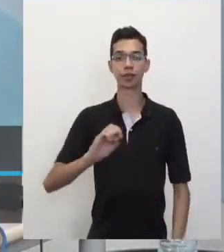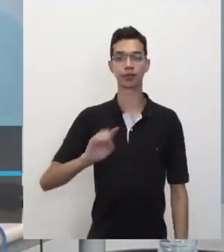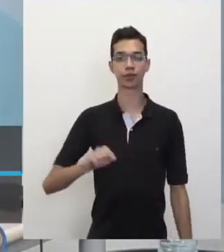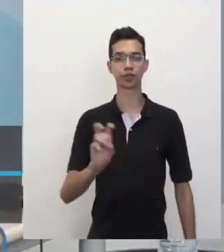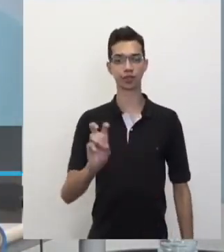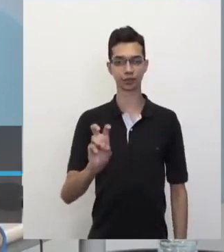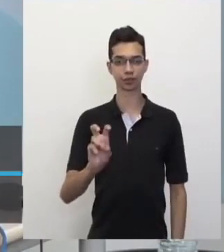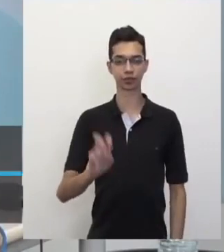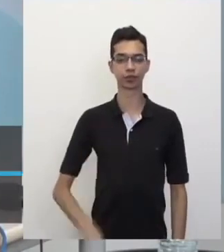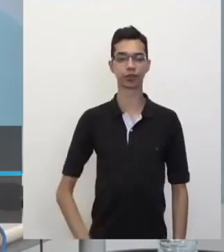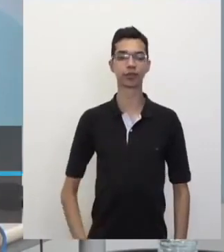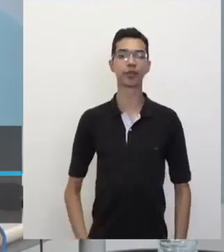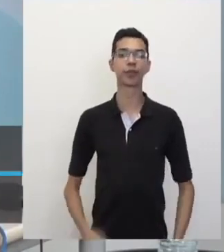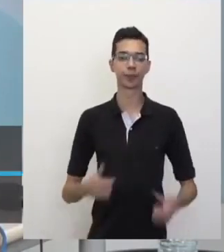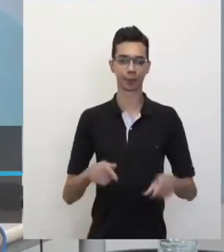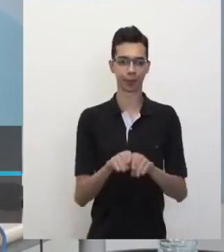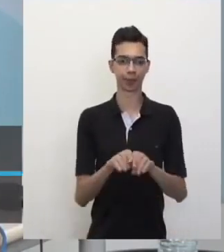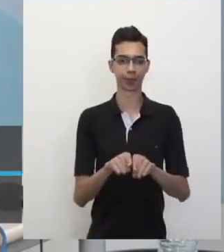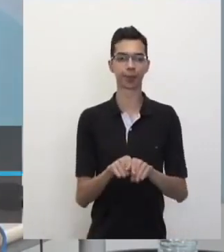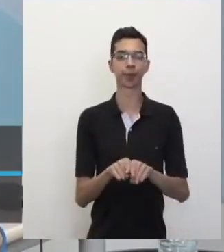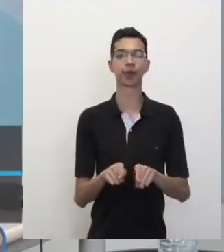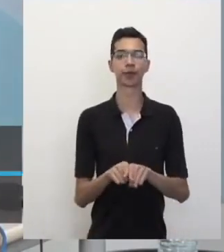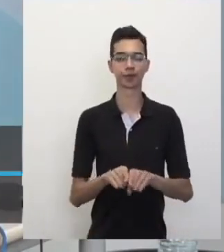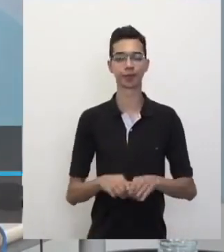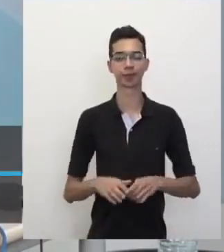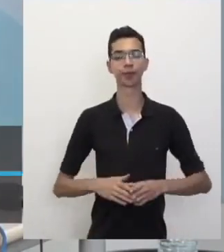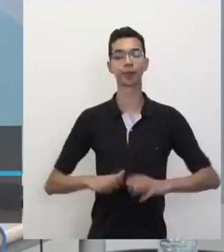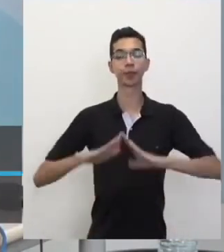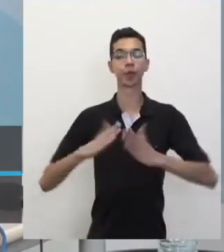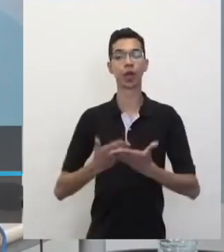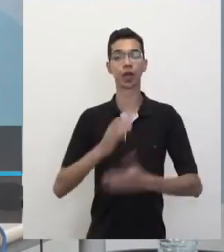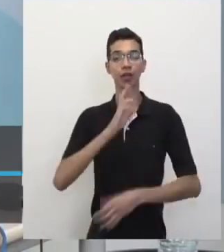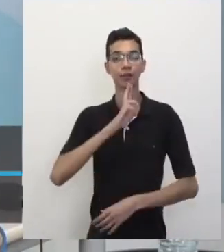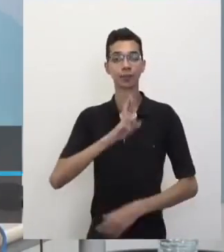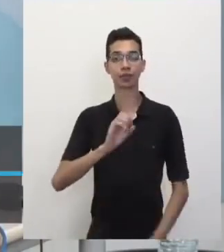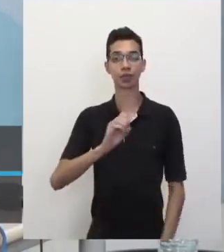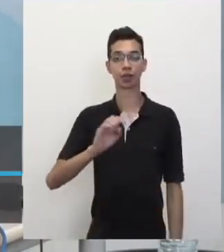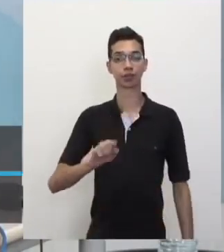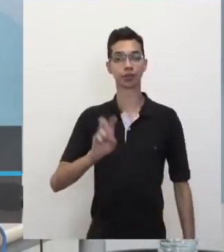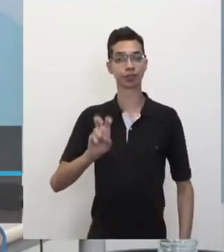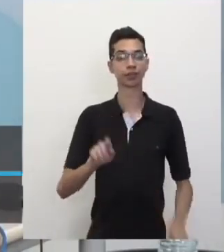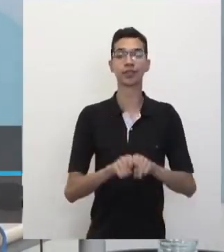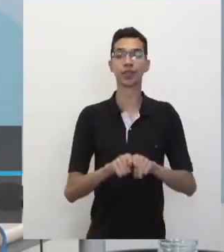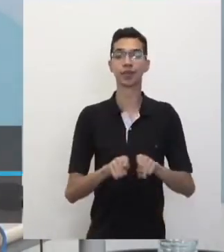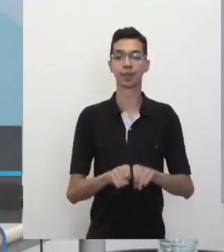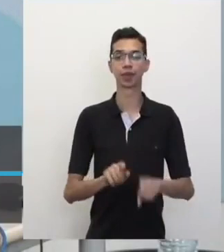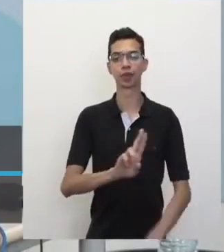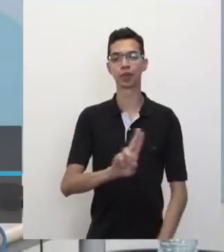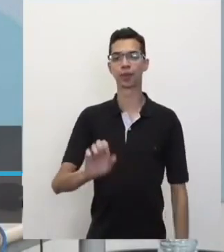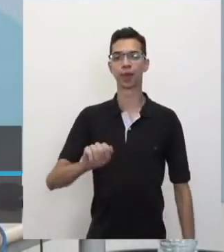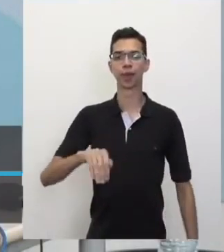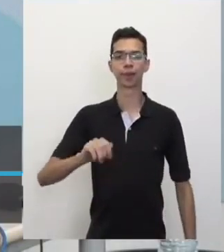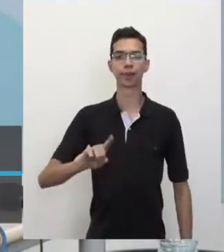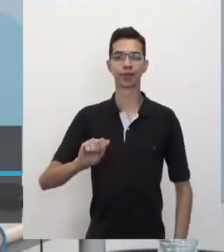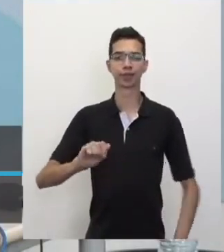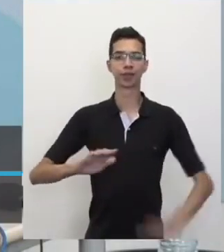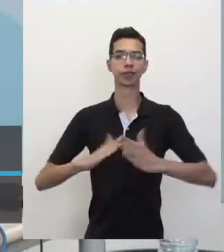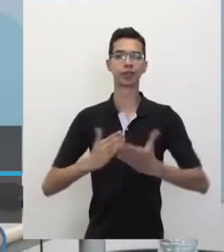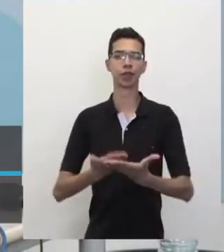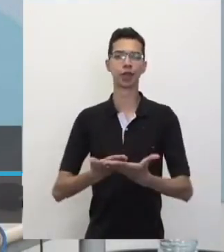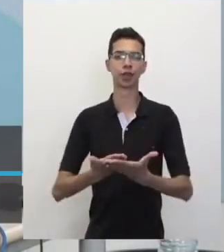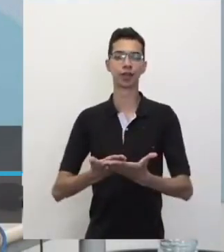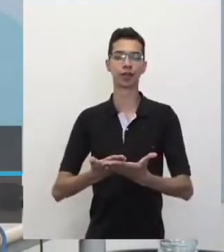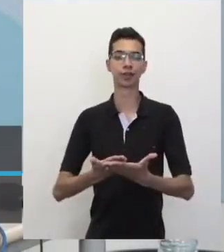Estadual, professor João Evangelista Costa, eles disseram meio também. E a Amanda, lá do 9C, lá da Escola de Norá Silva dos Santos,